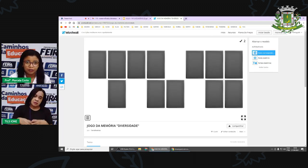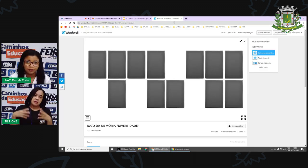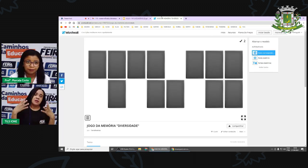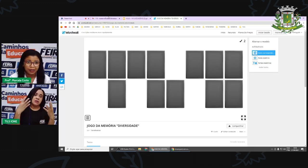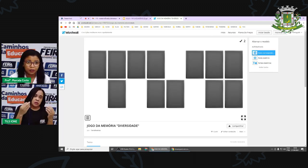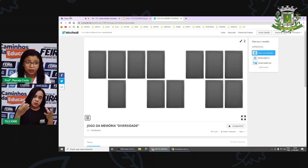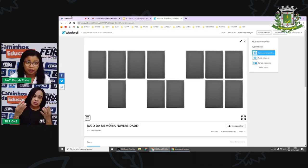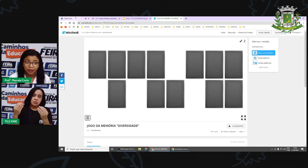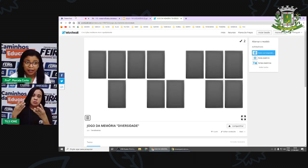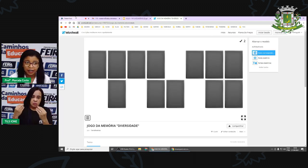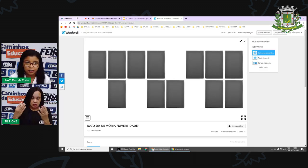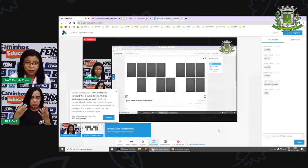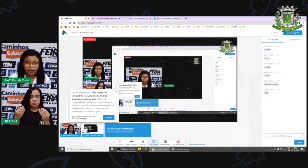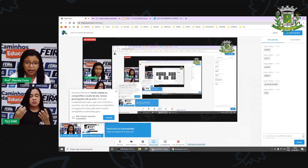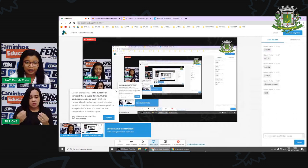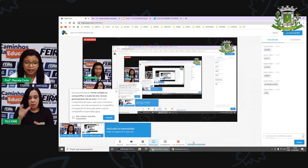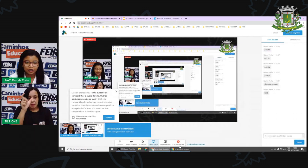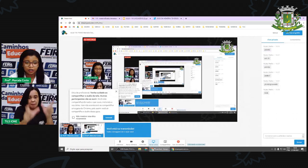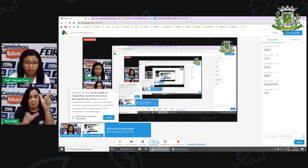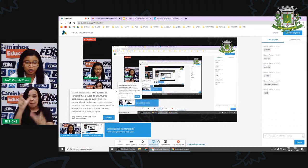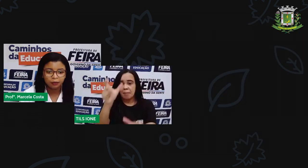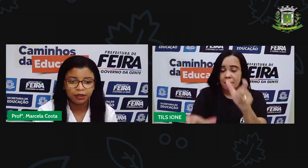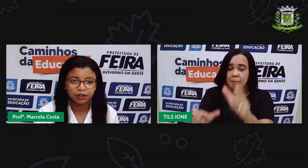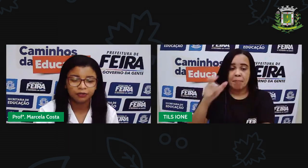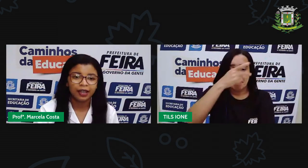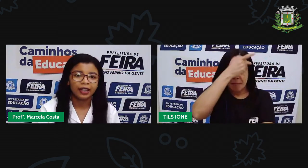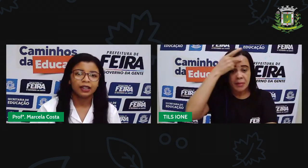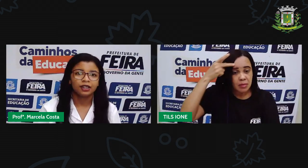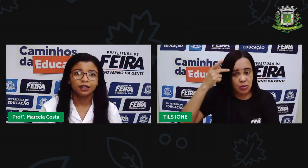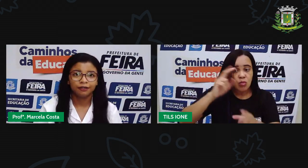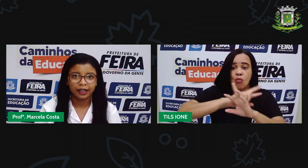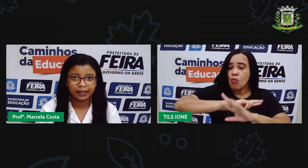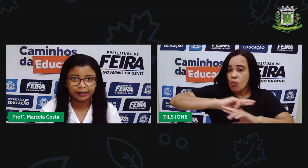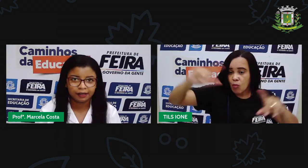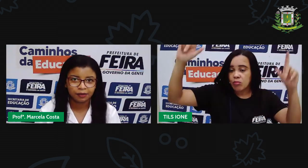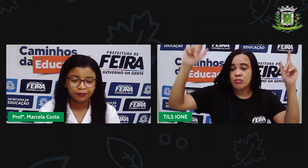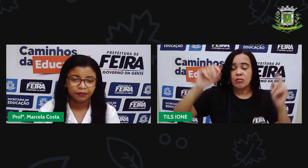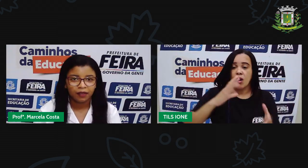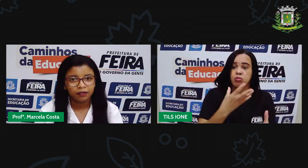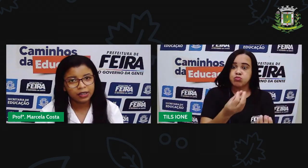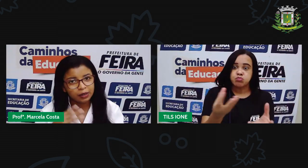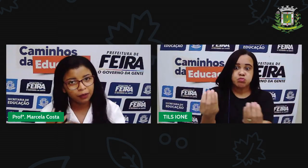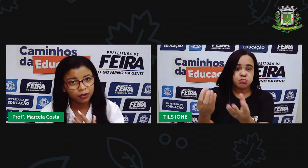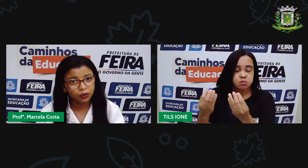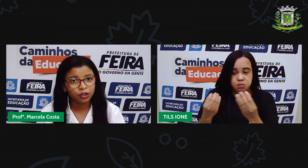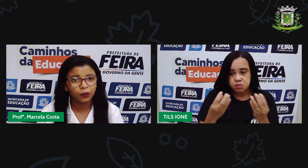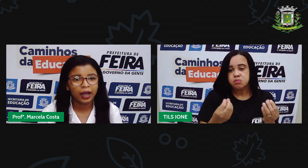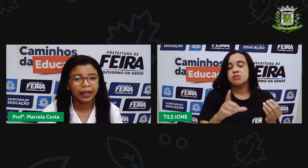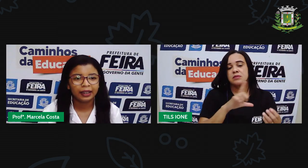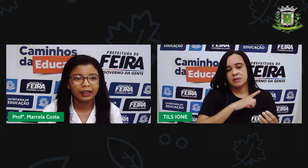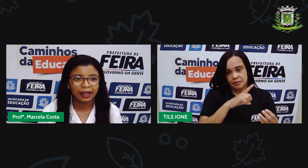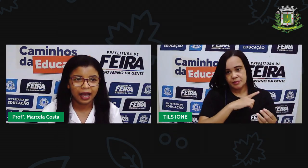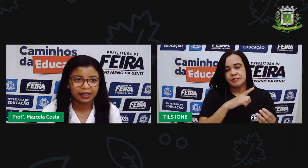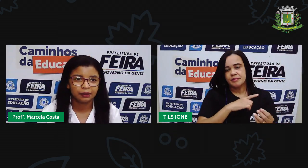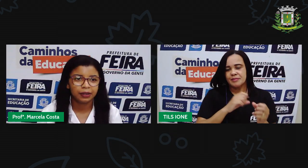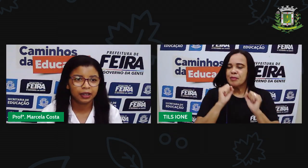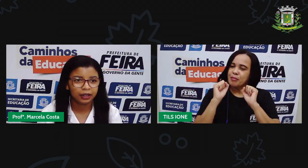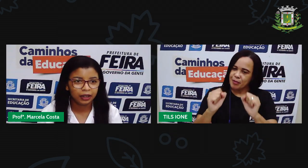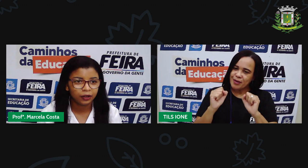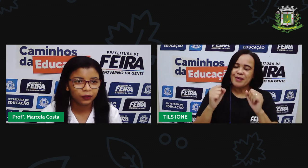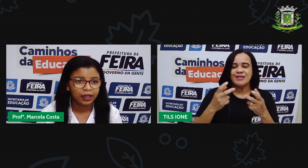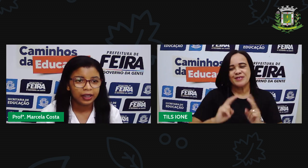peças de pessoas diferentes, com características totalmente diferentes e diversas. Você pode continuar aí em